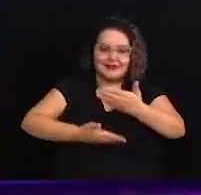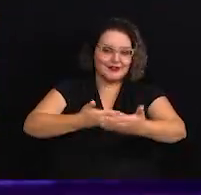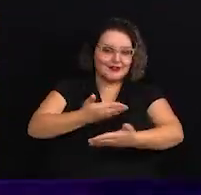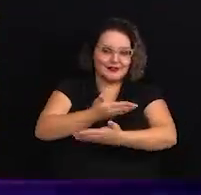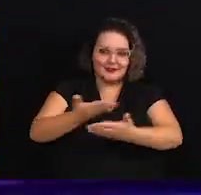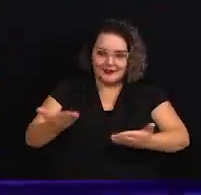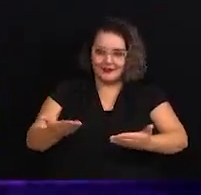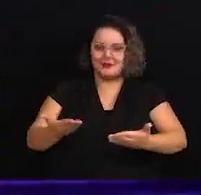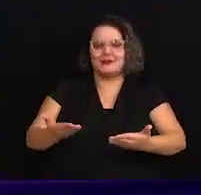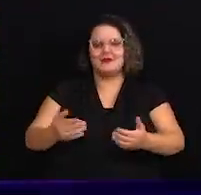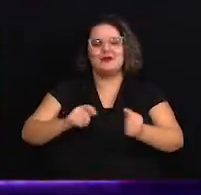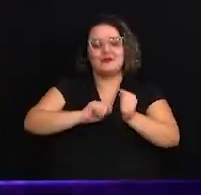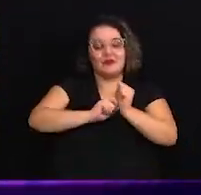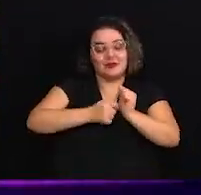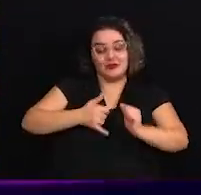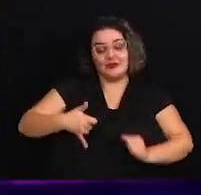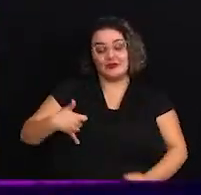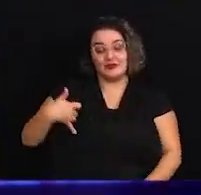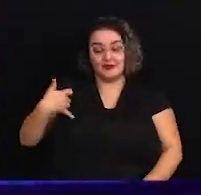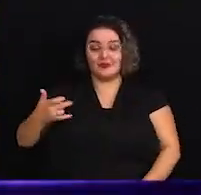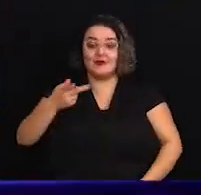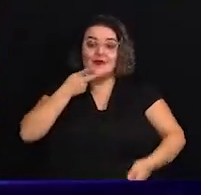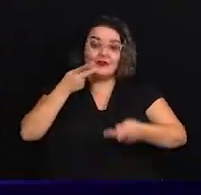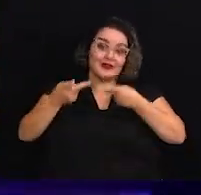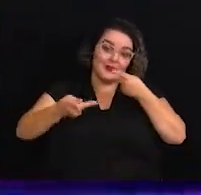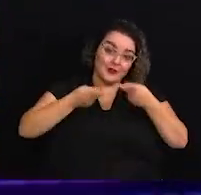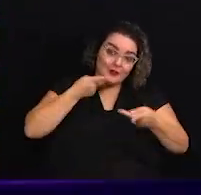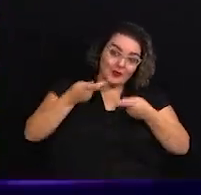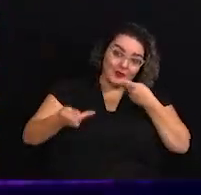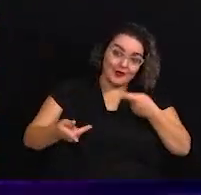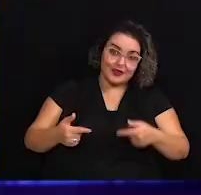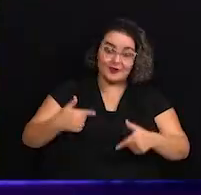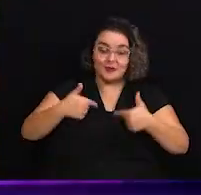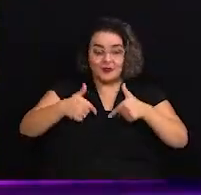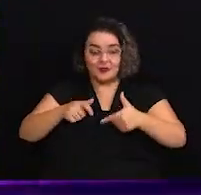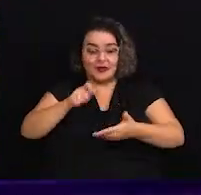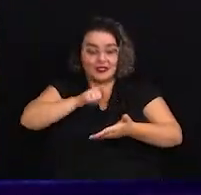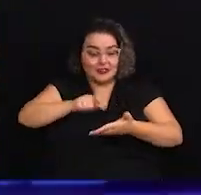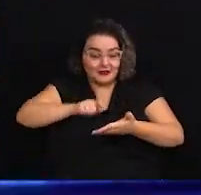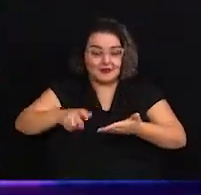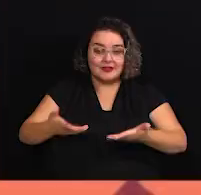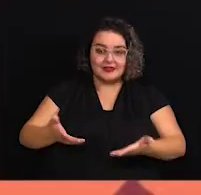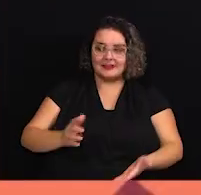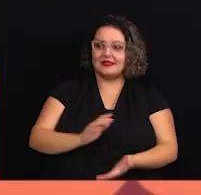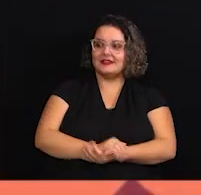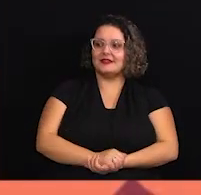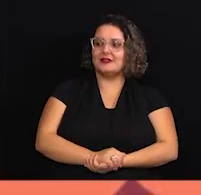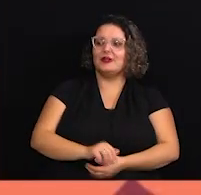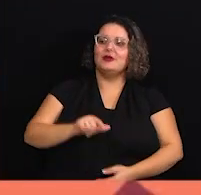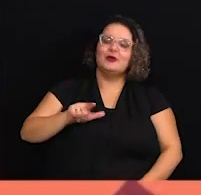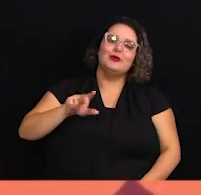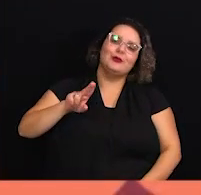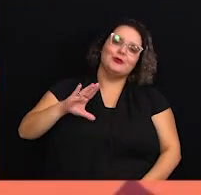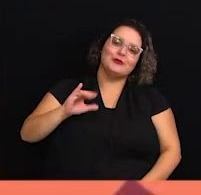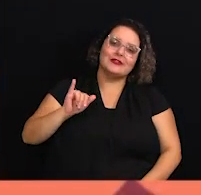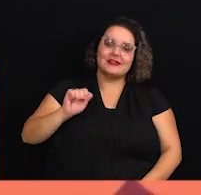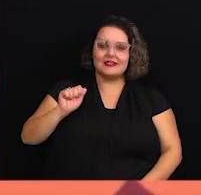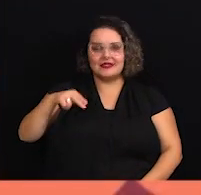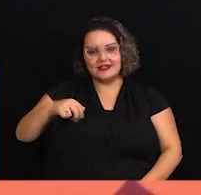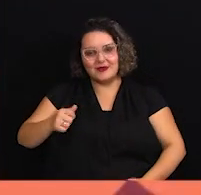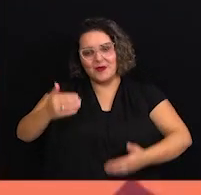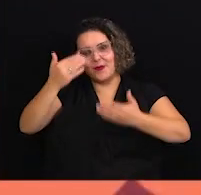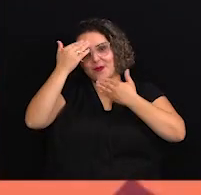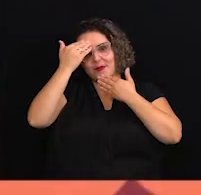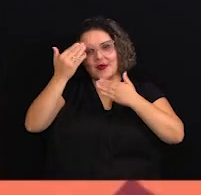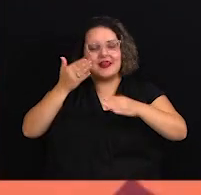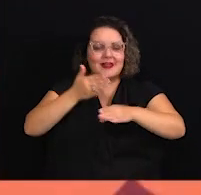aqui com vocês um pouco do Diário de um Soberbo, falar um pouco também da minha carreira como escritora. Luciana, muito obrigado